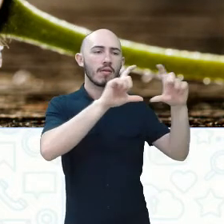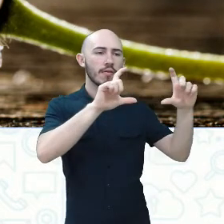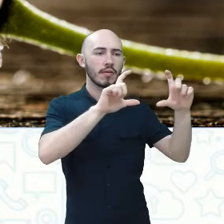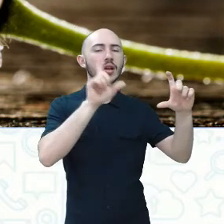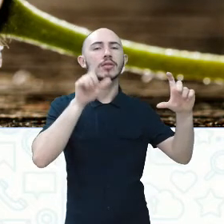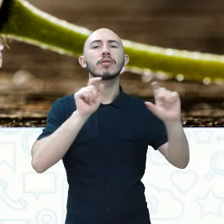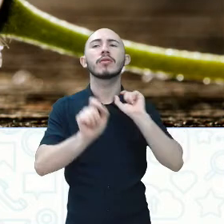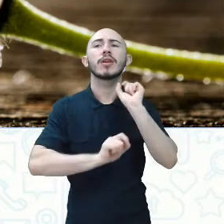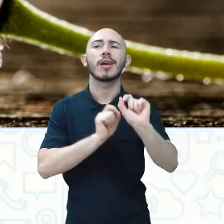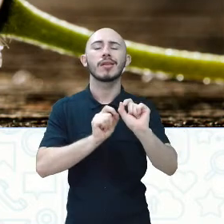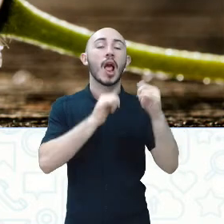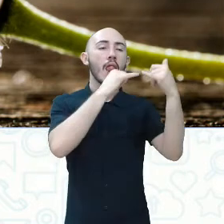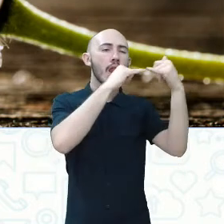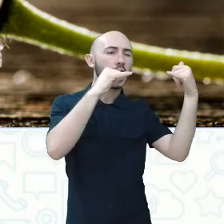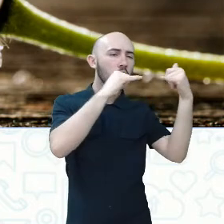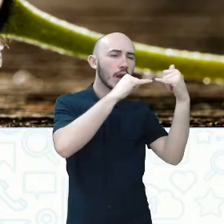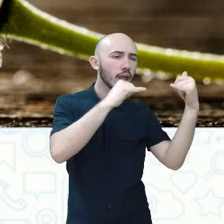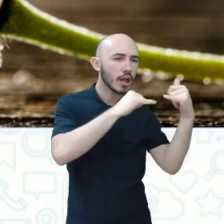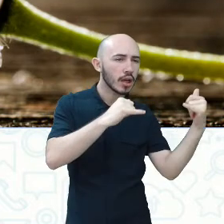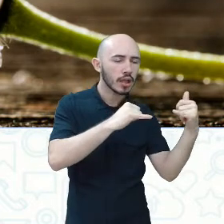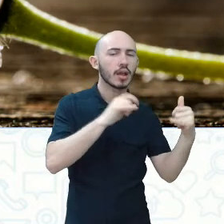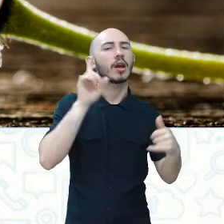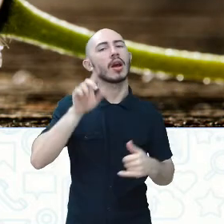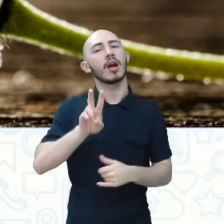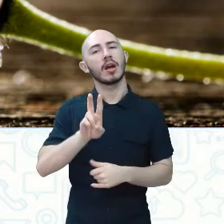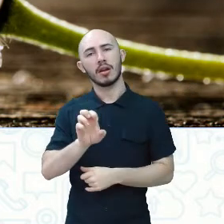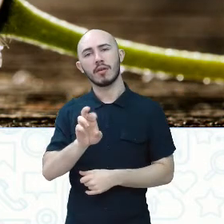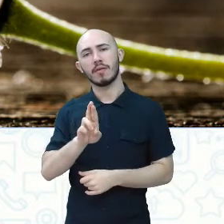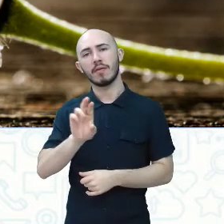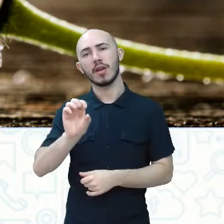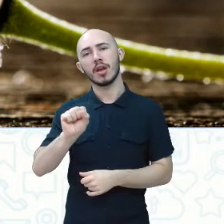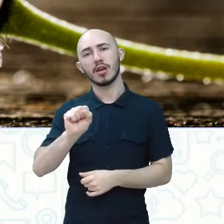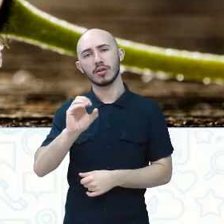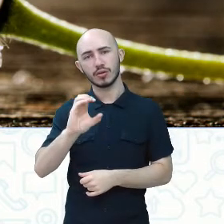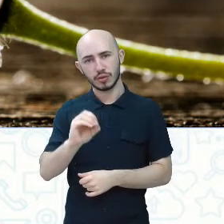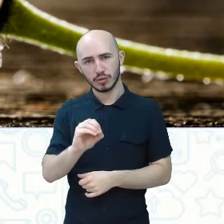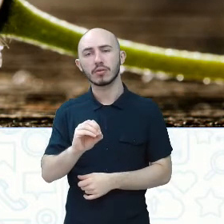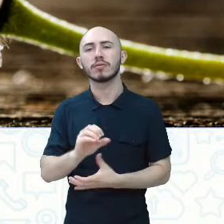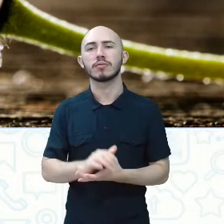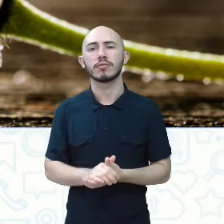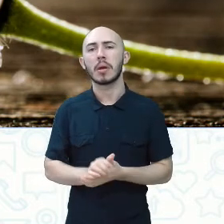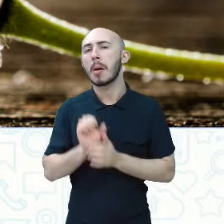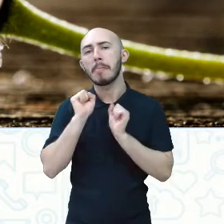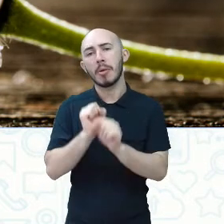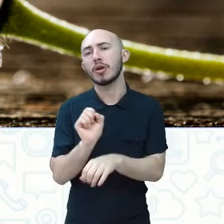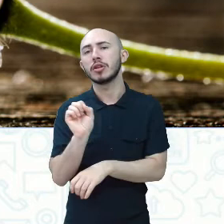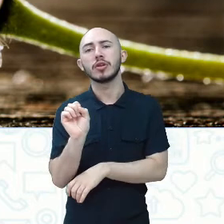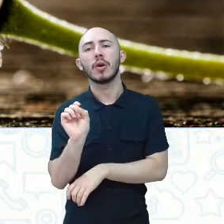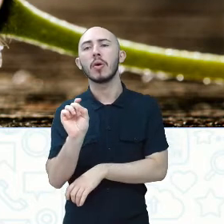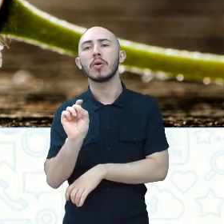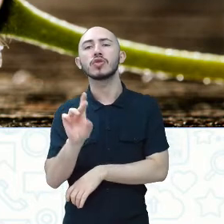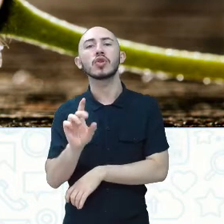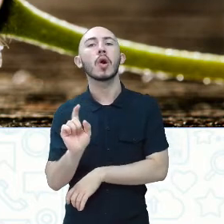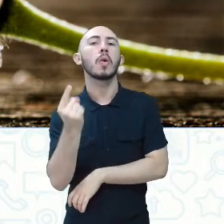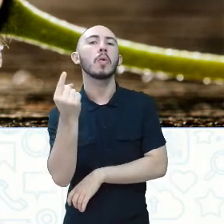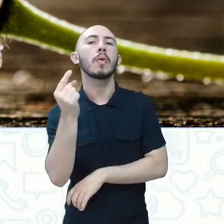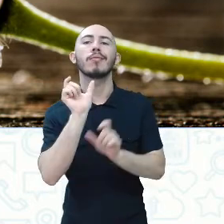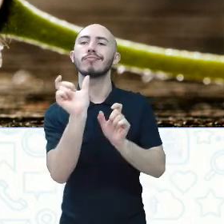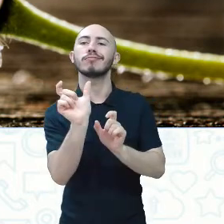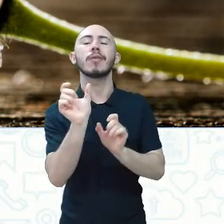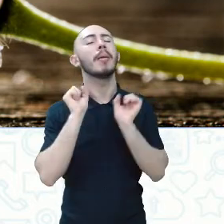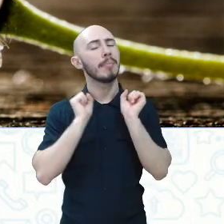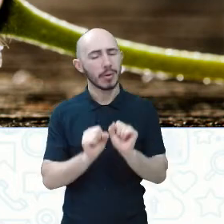linha de um poema. O verso pode conter apenas uma palavra, pessoal, ou um segmento